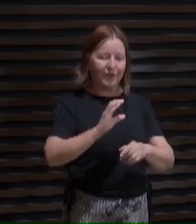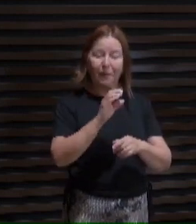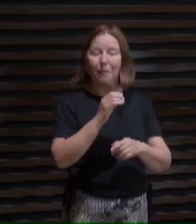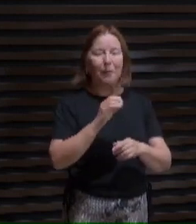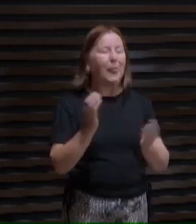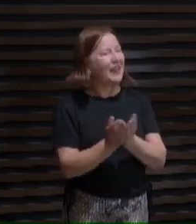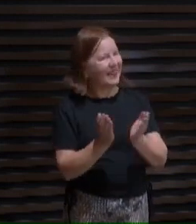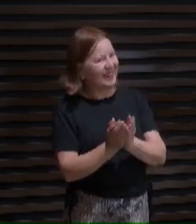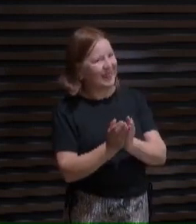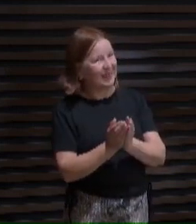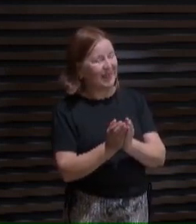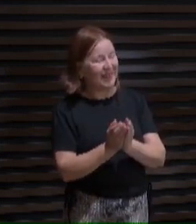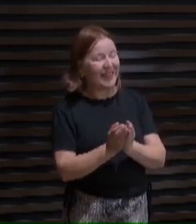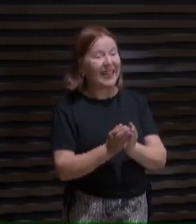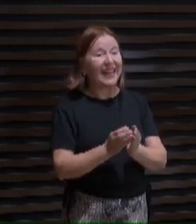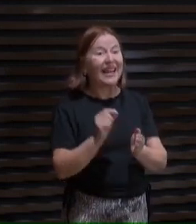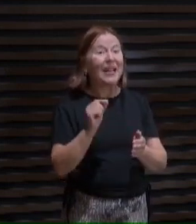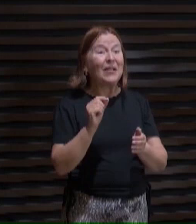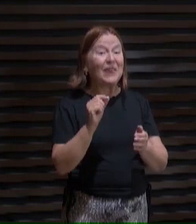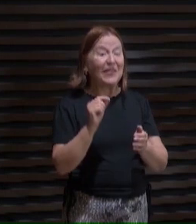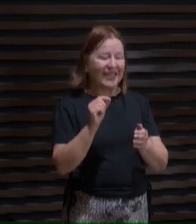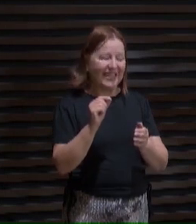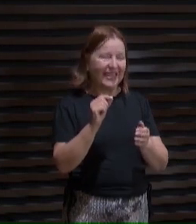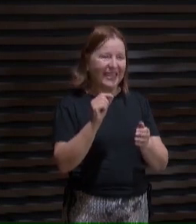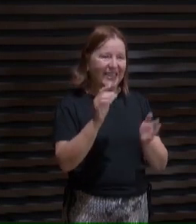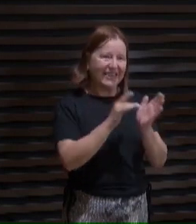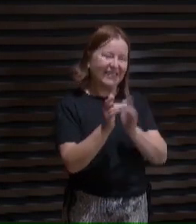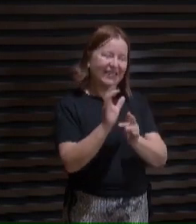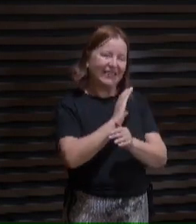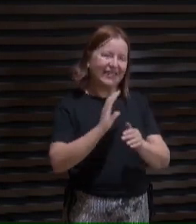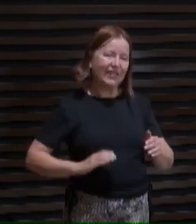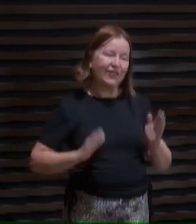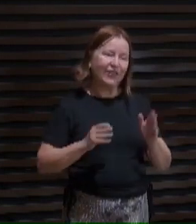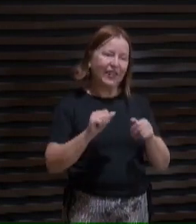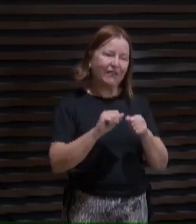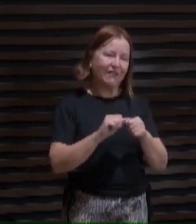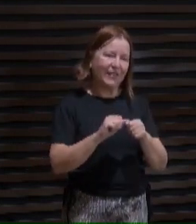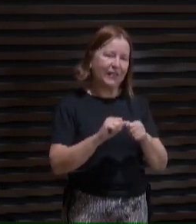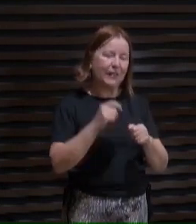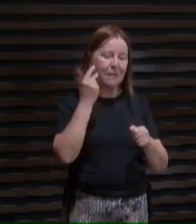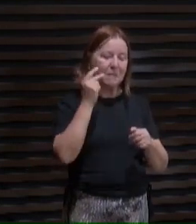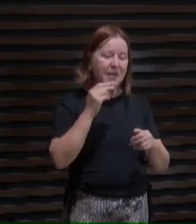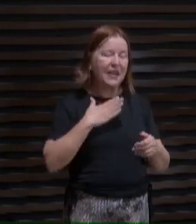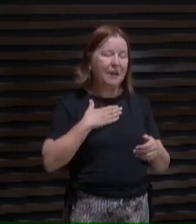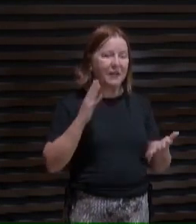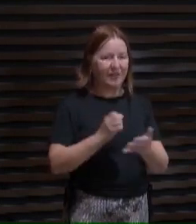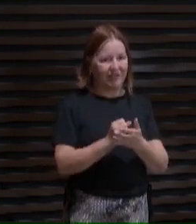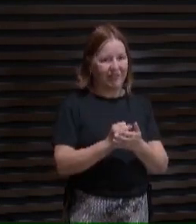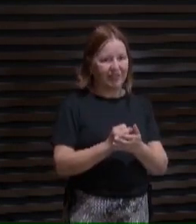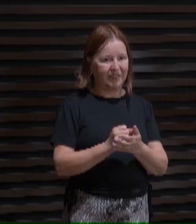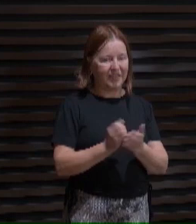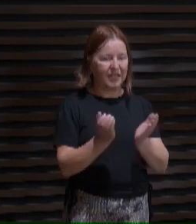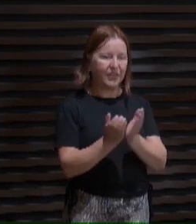o que Jesus Cristo fez para me alcançar. O cristianismo é evangelho. Evangelho é diferente de religião. E